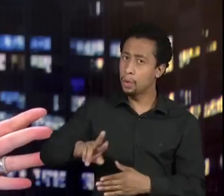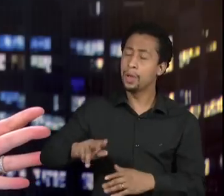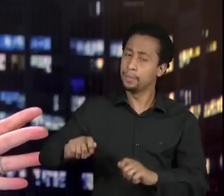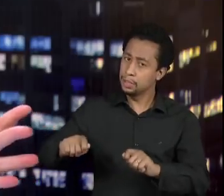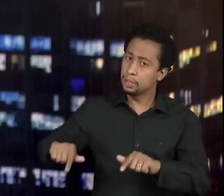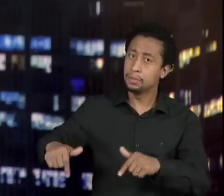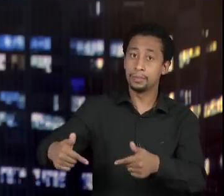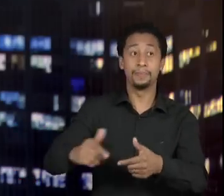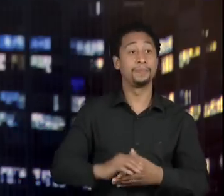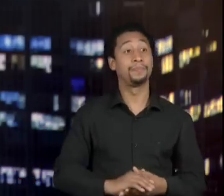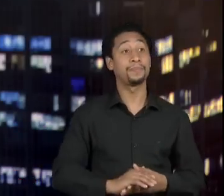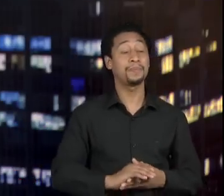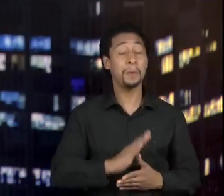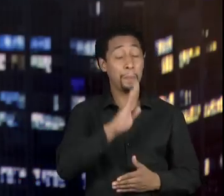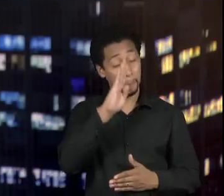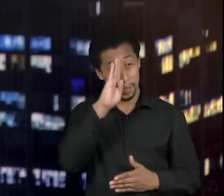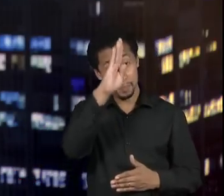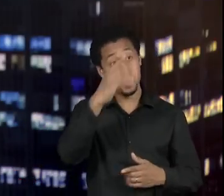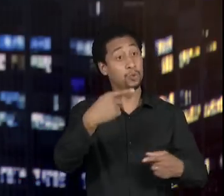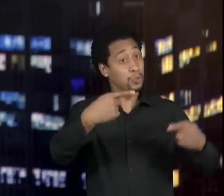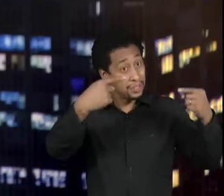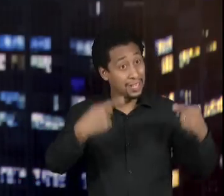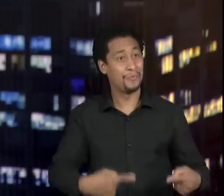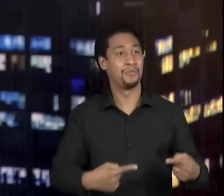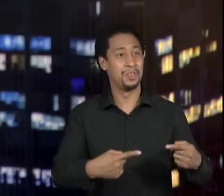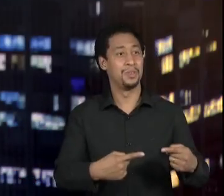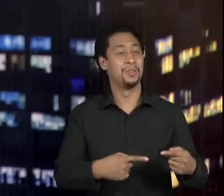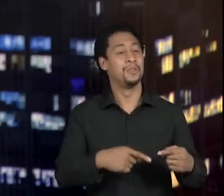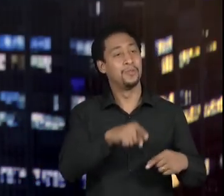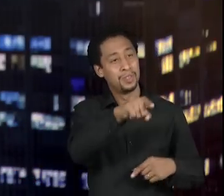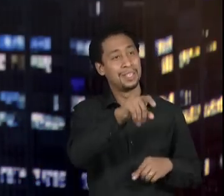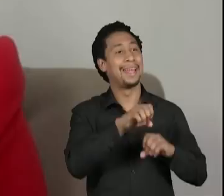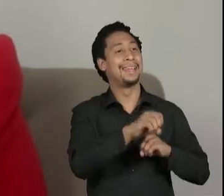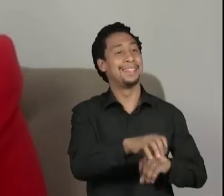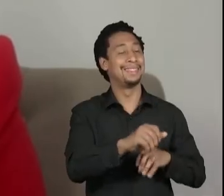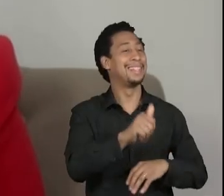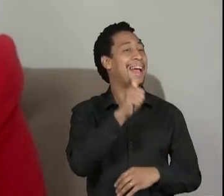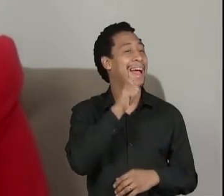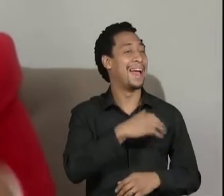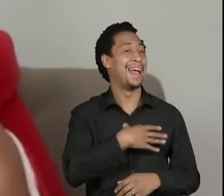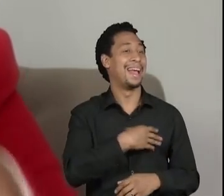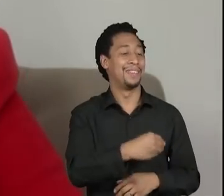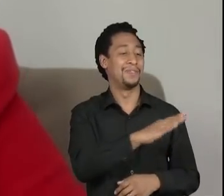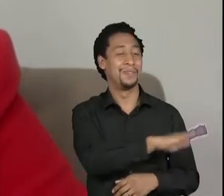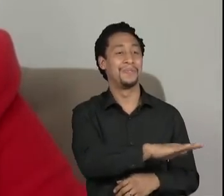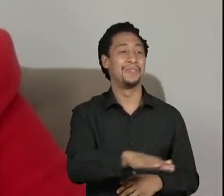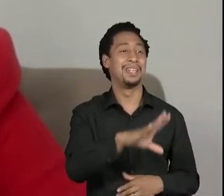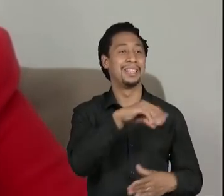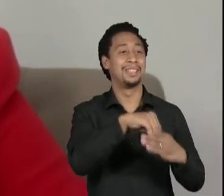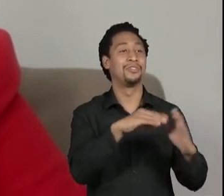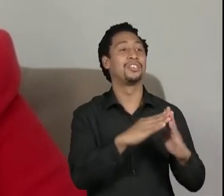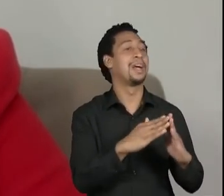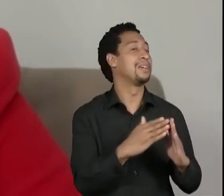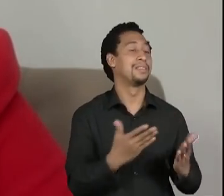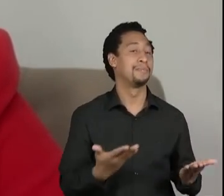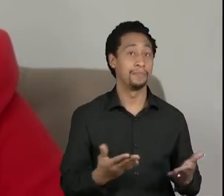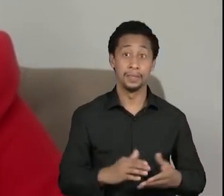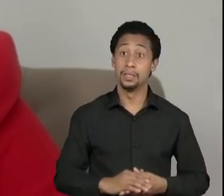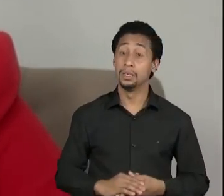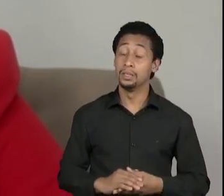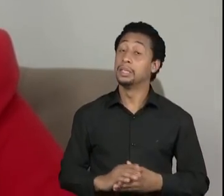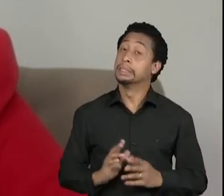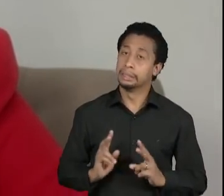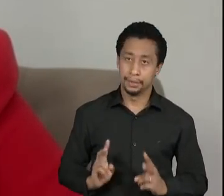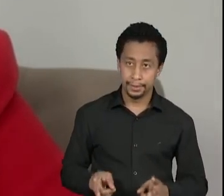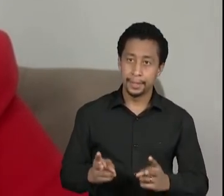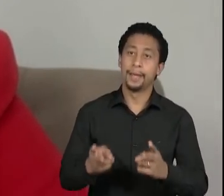é o principal desafio que você enfrenta nessa educação com as suas filhas em casa, Bruna? O tempo inteiro a gente está se reciclando,